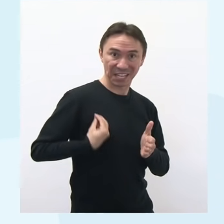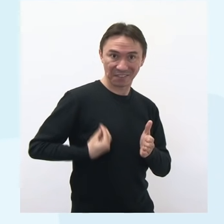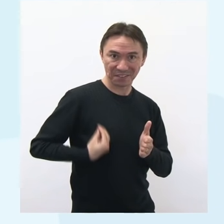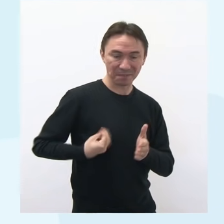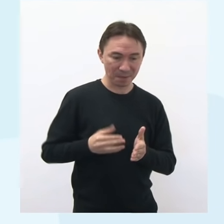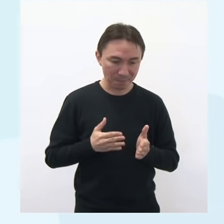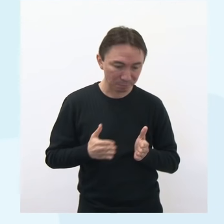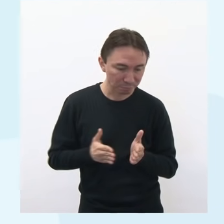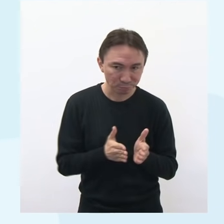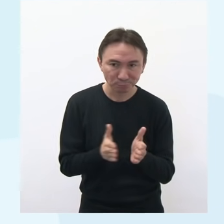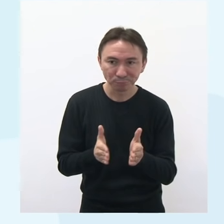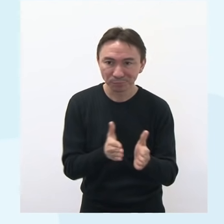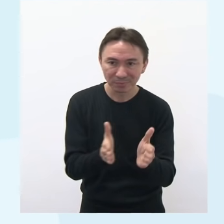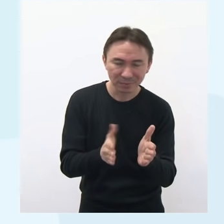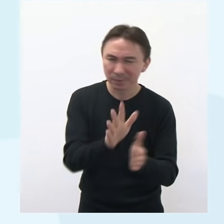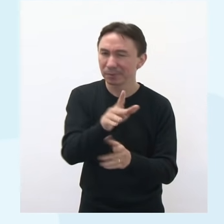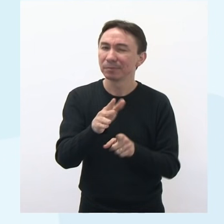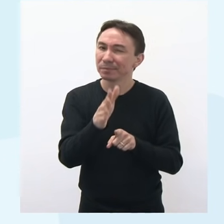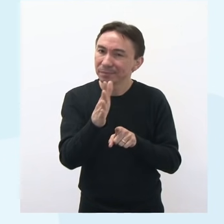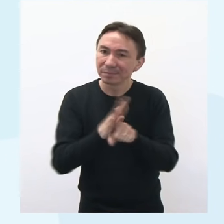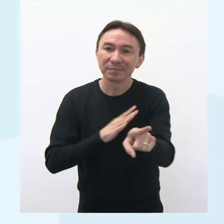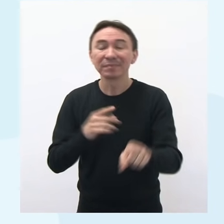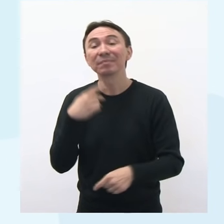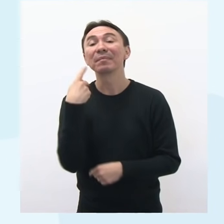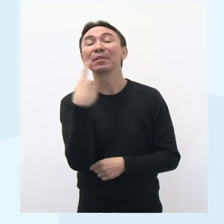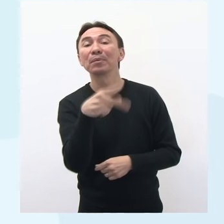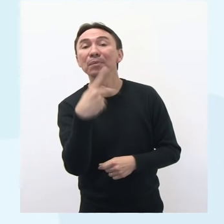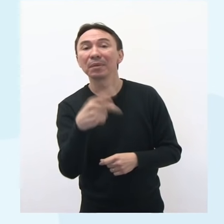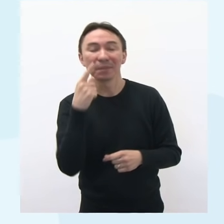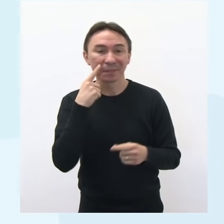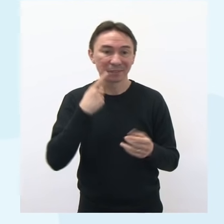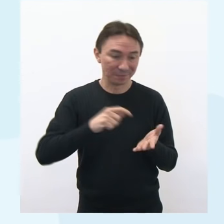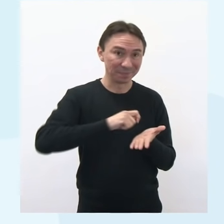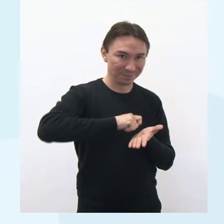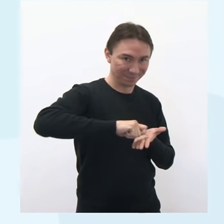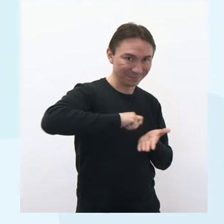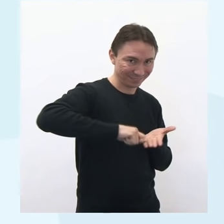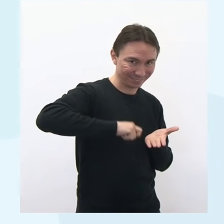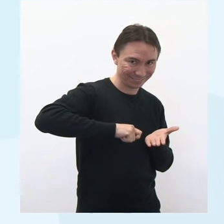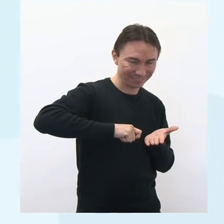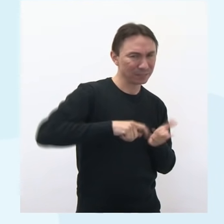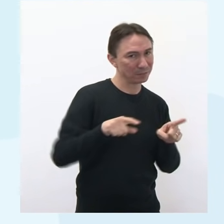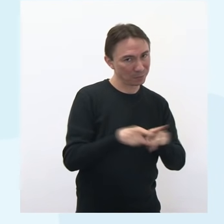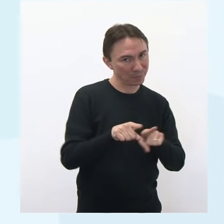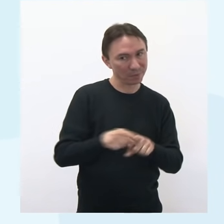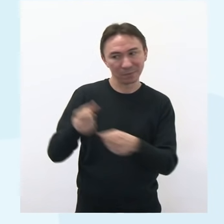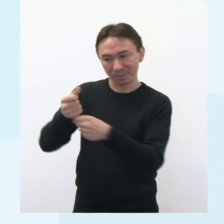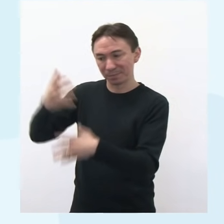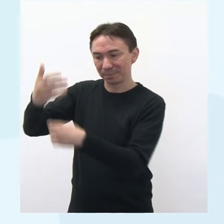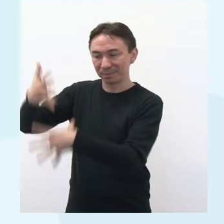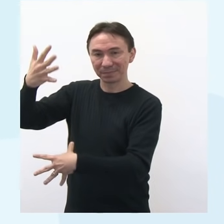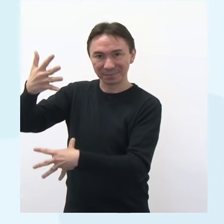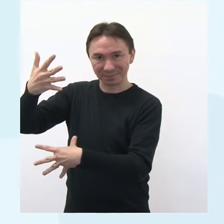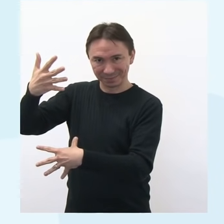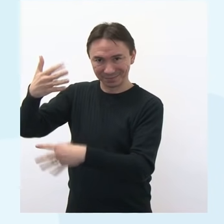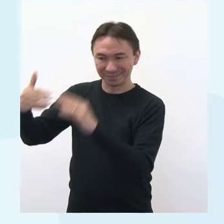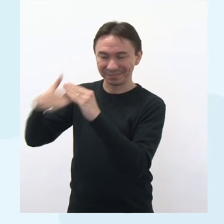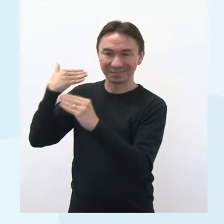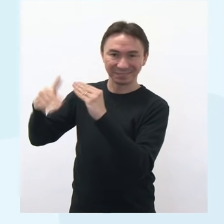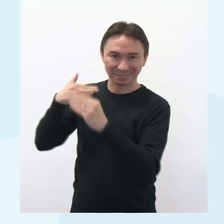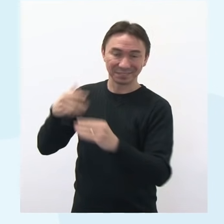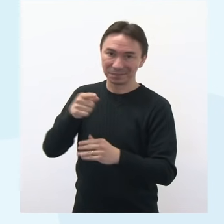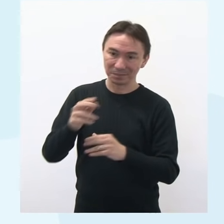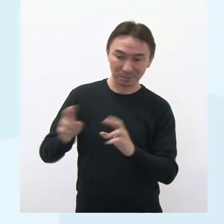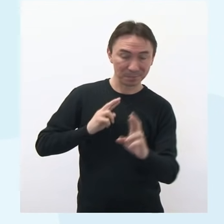vai responder no seu diário de práticas e vivências e também trazer aqui pra gente, lógico, porque estamos aguardando ansiosamente as